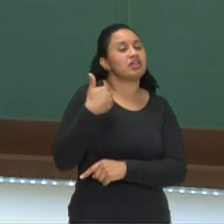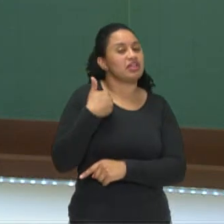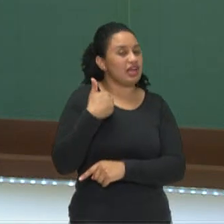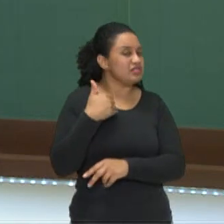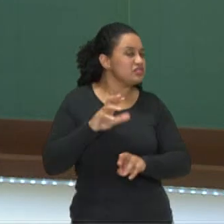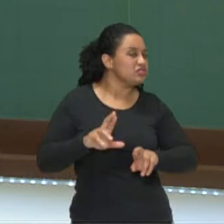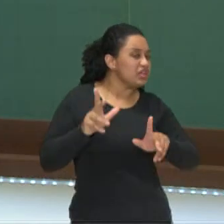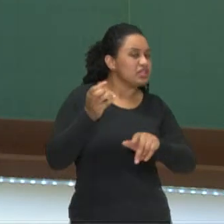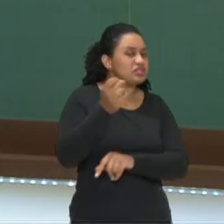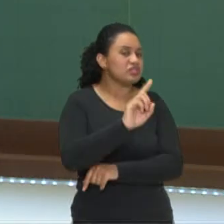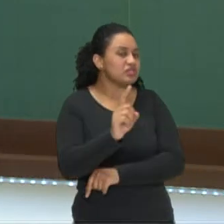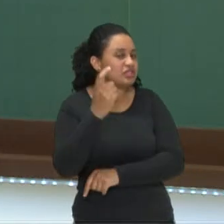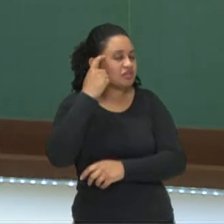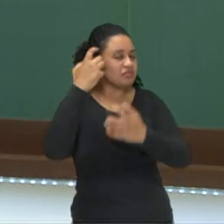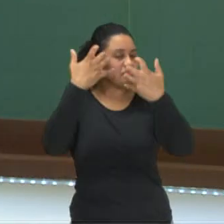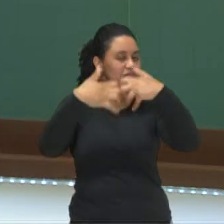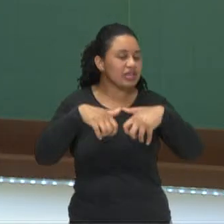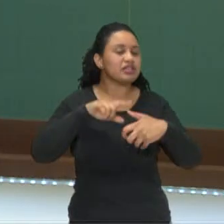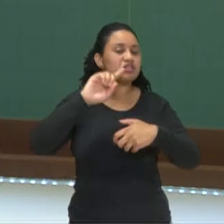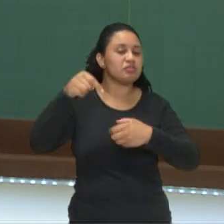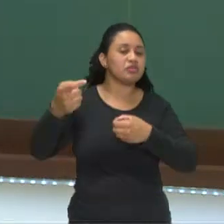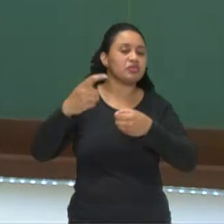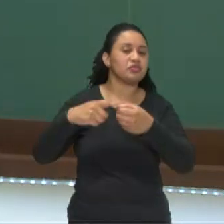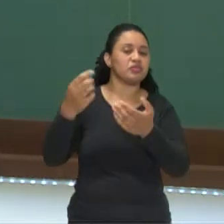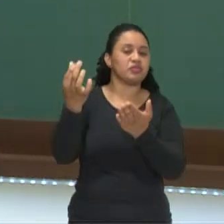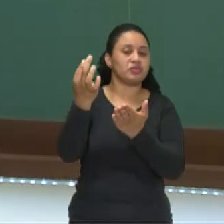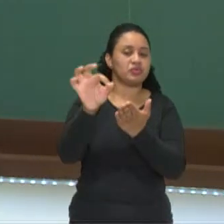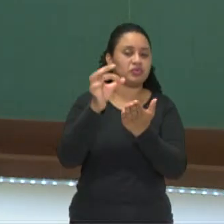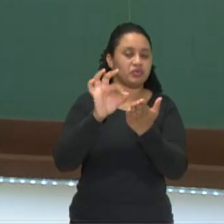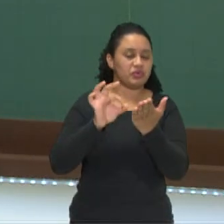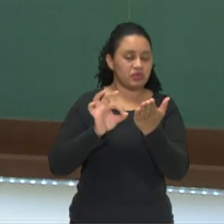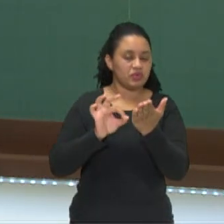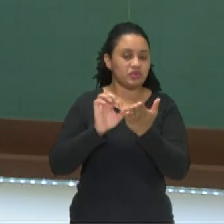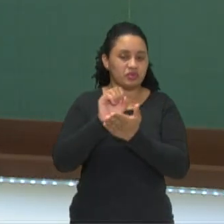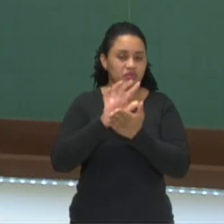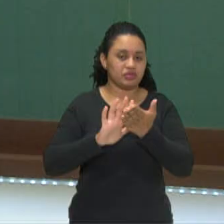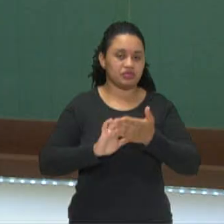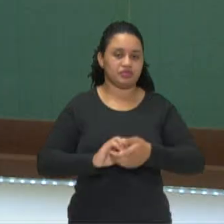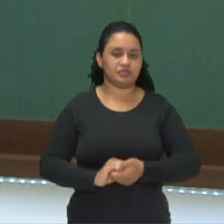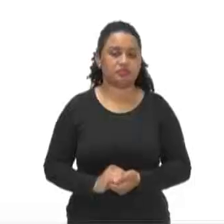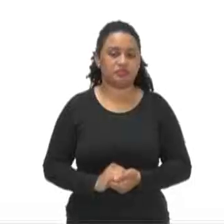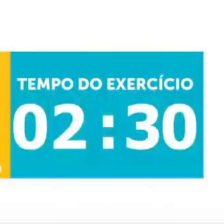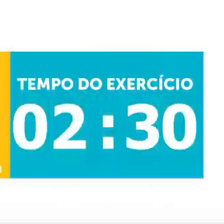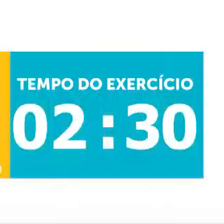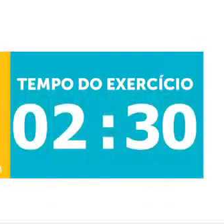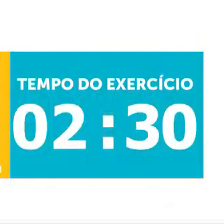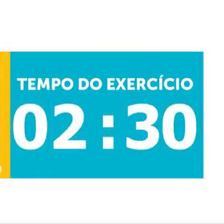alguma diferença? Pensa um pouquinho que eu volto já comentando aqui essa questão com vocês.